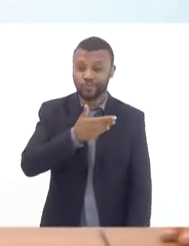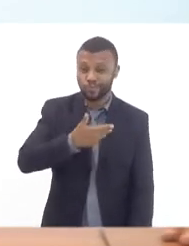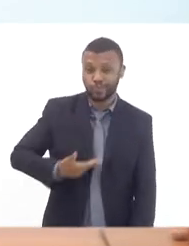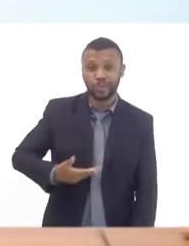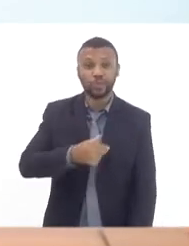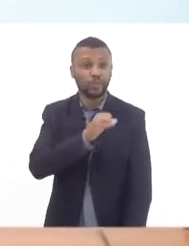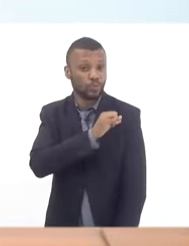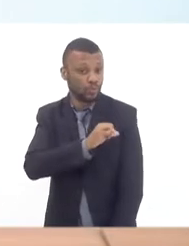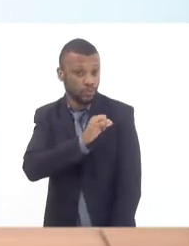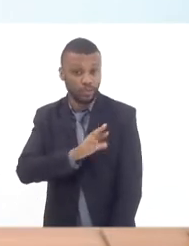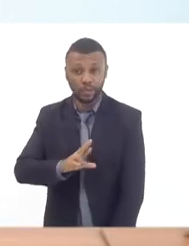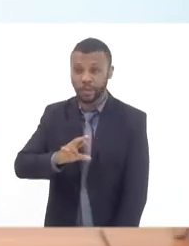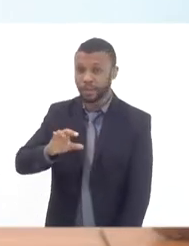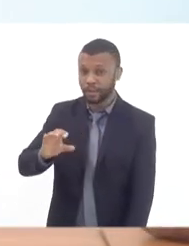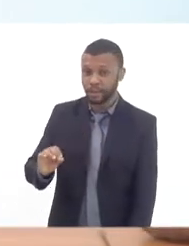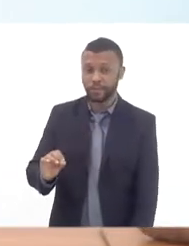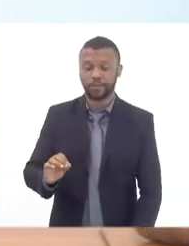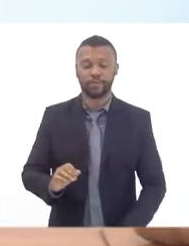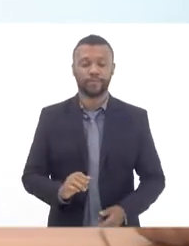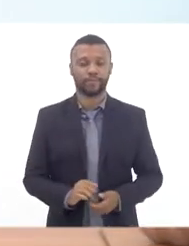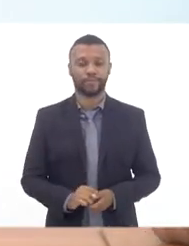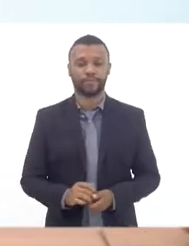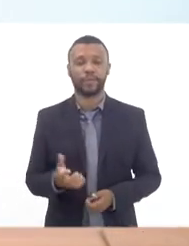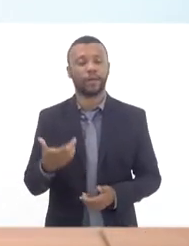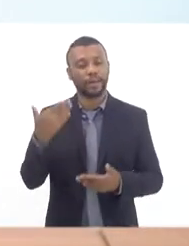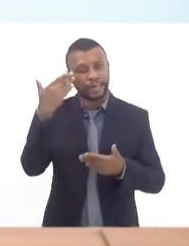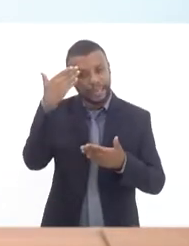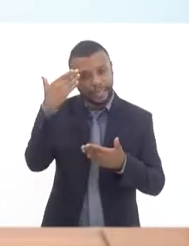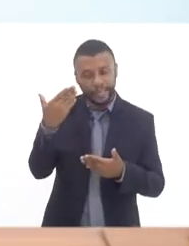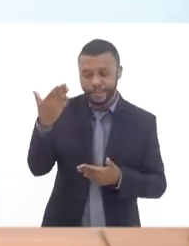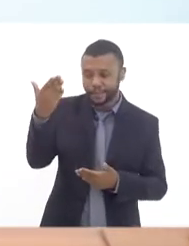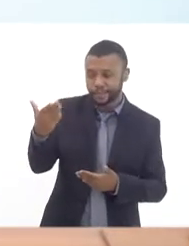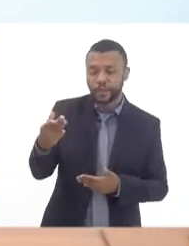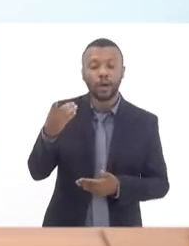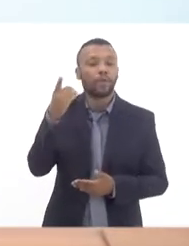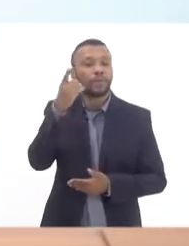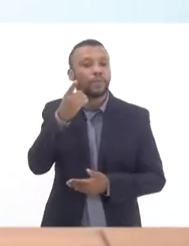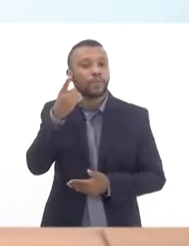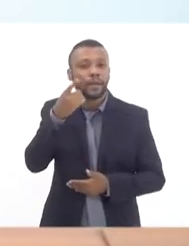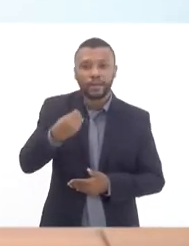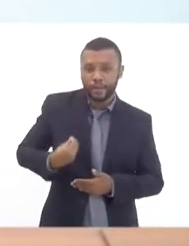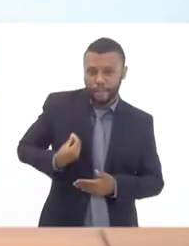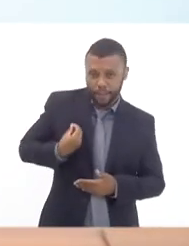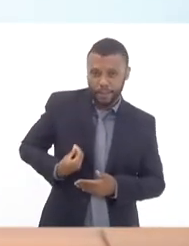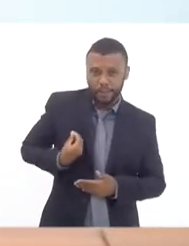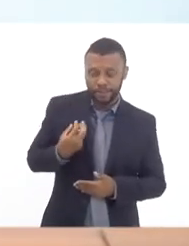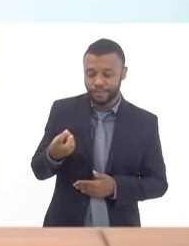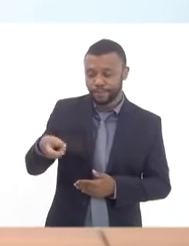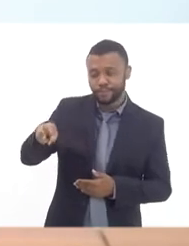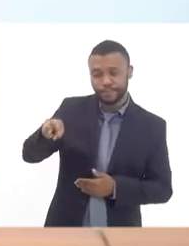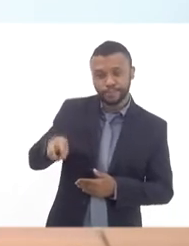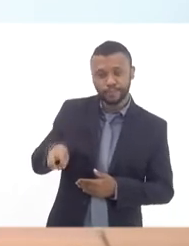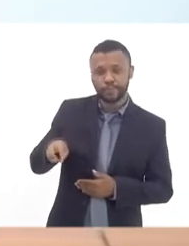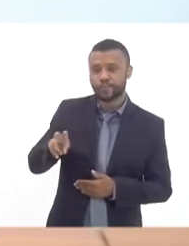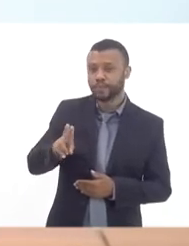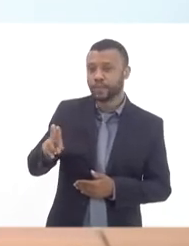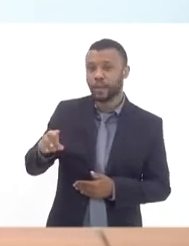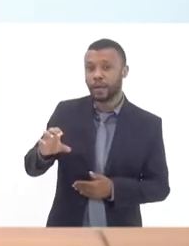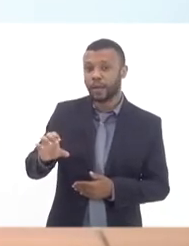Quero agradecer ao deputado aqui presente, Eliomar Coelho,